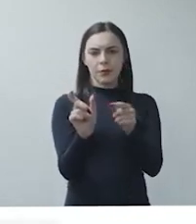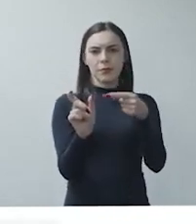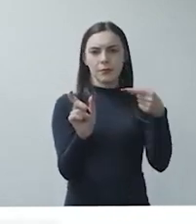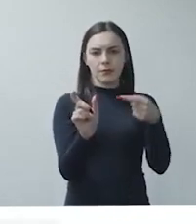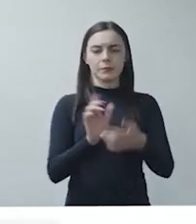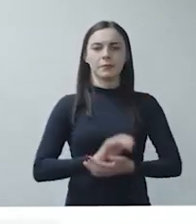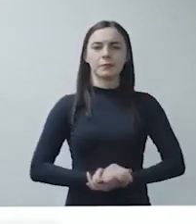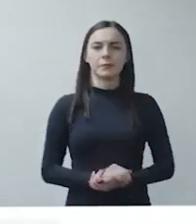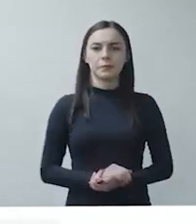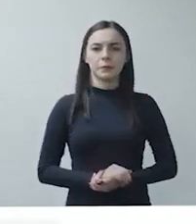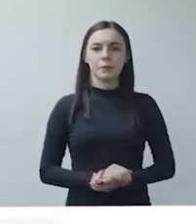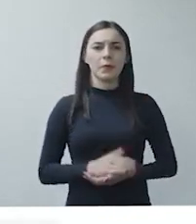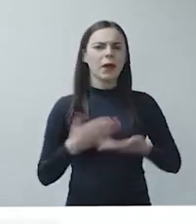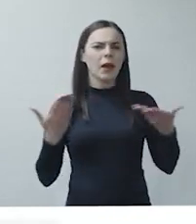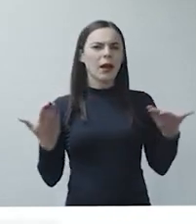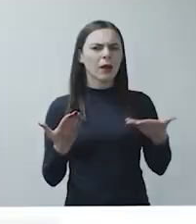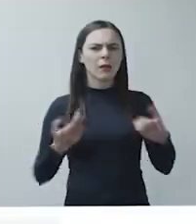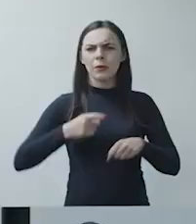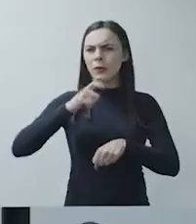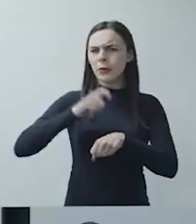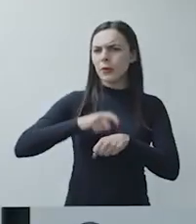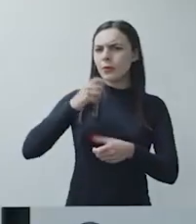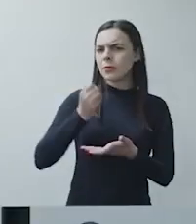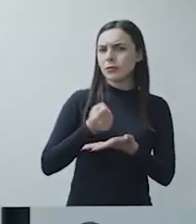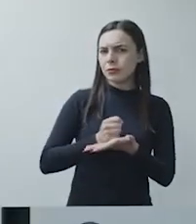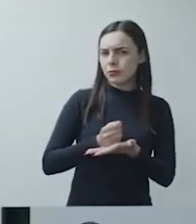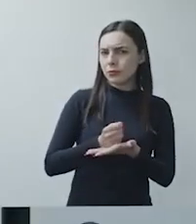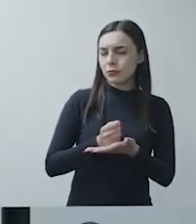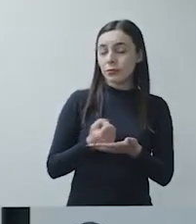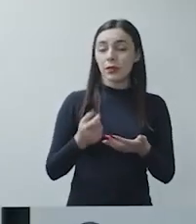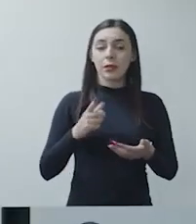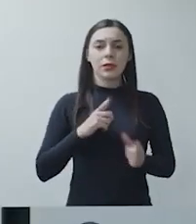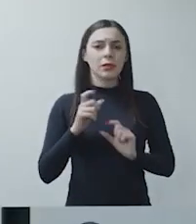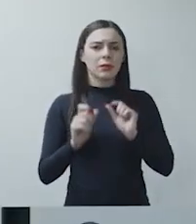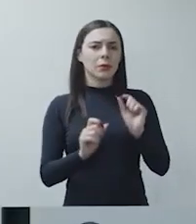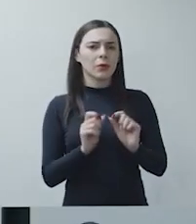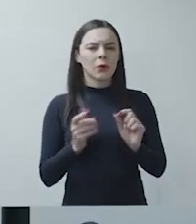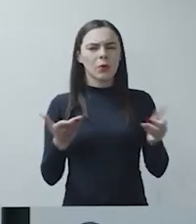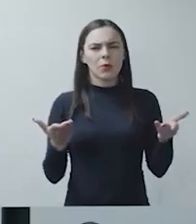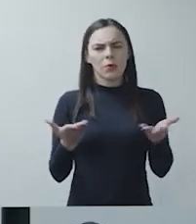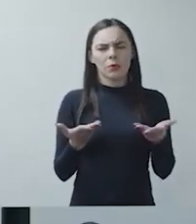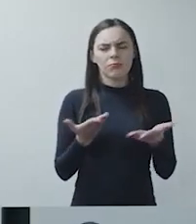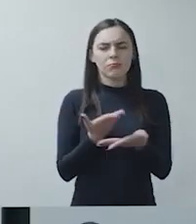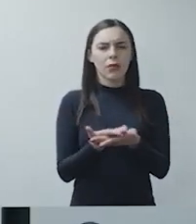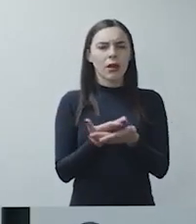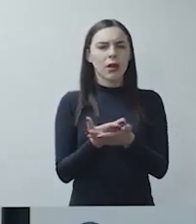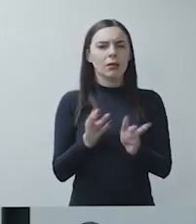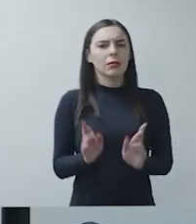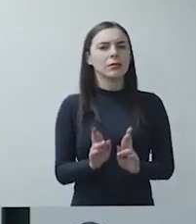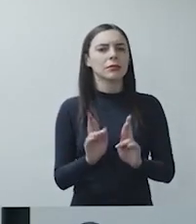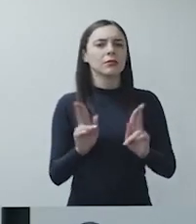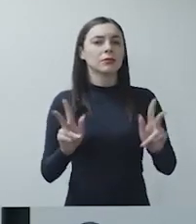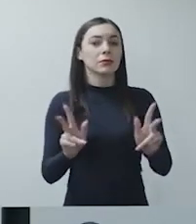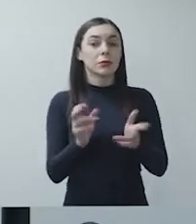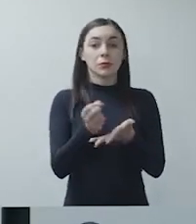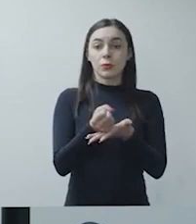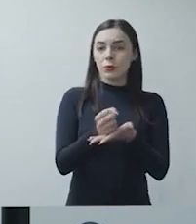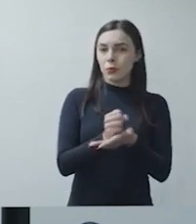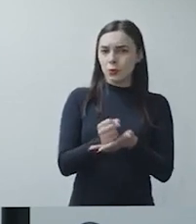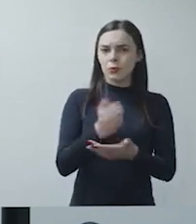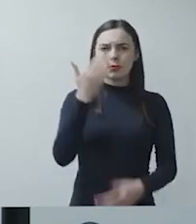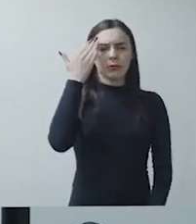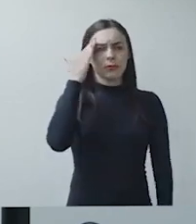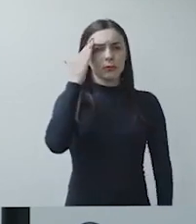Agora chegou a hora do jogo. Então, hoje nós iremos fazer um trabalho diferente. Vamos fazer um jogo